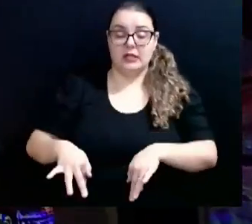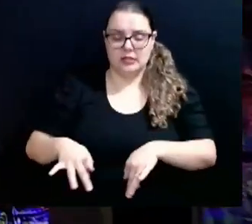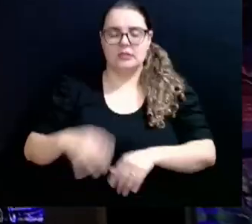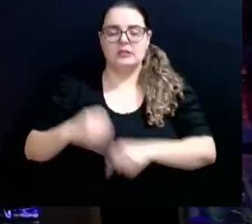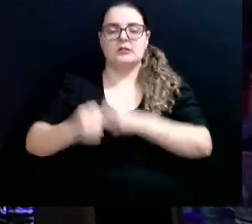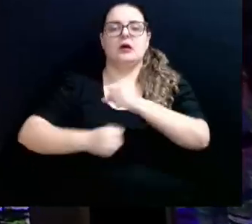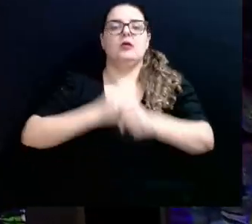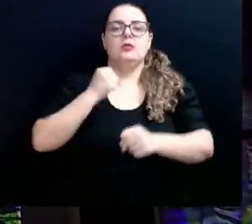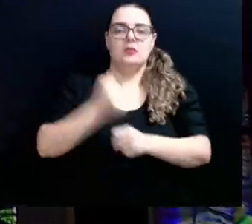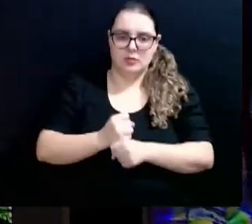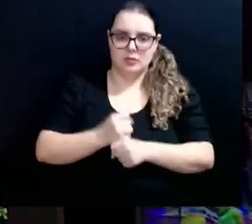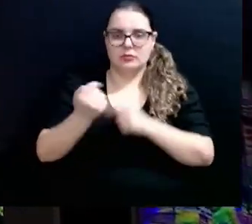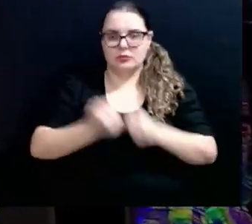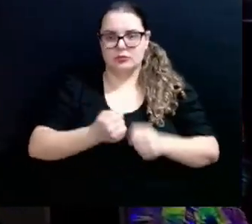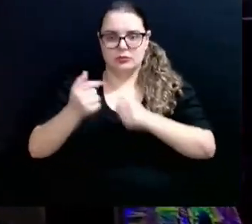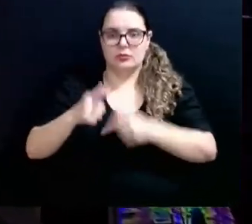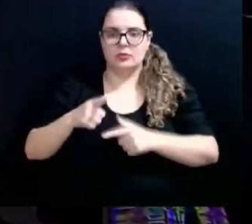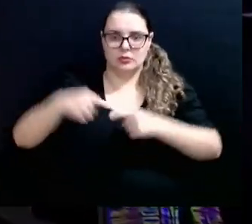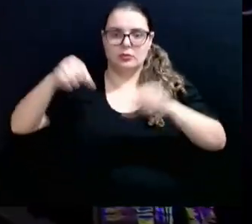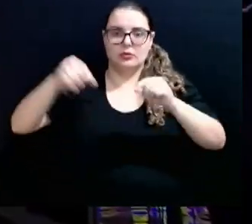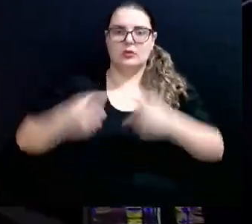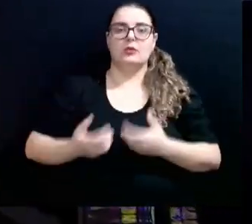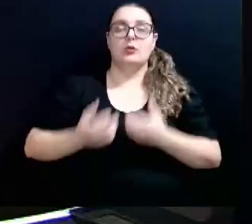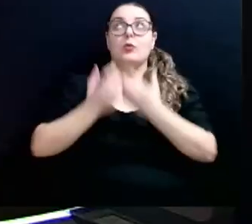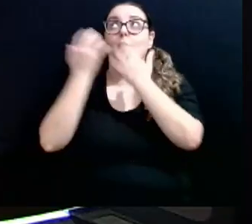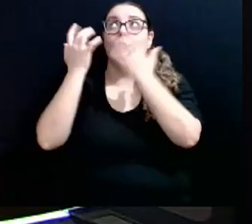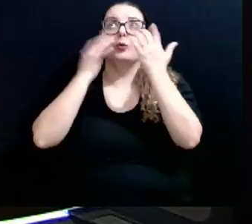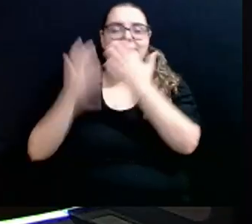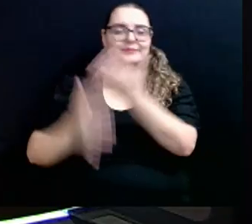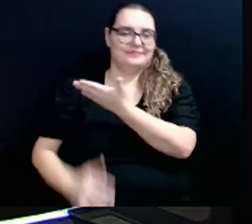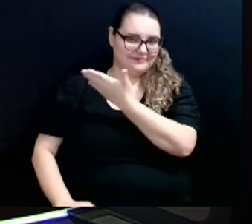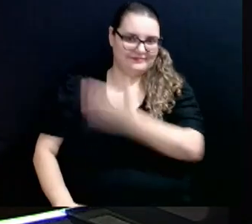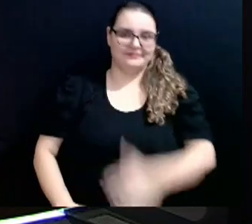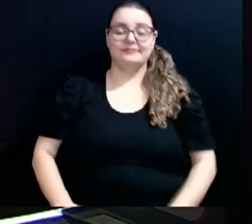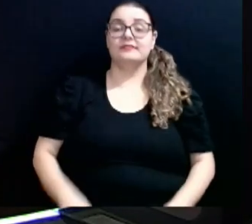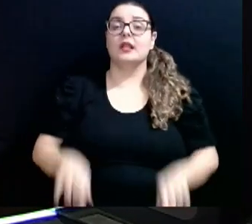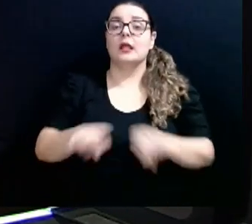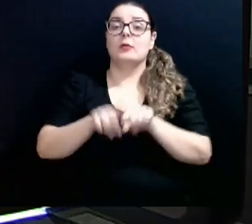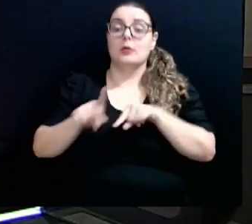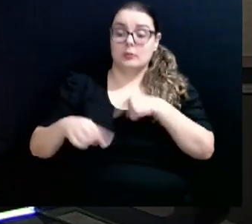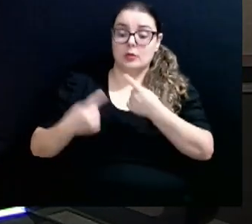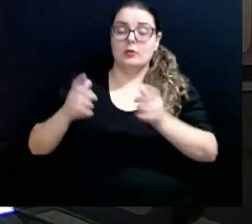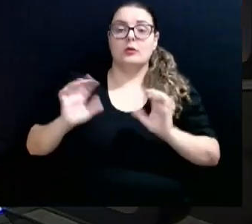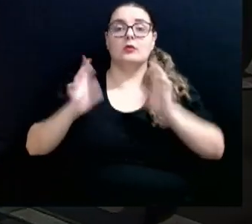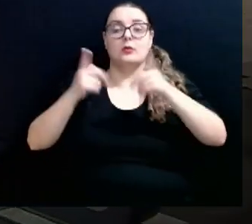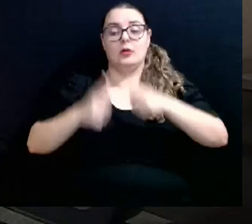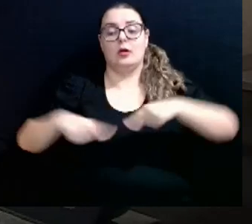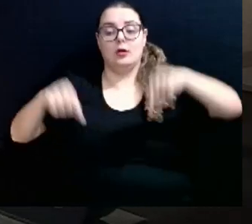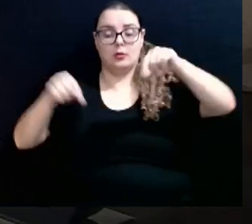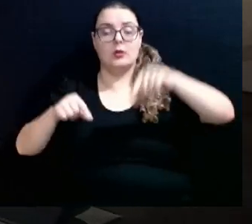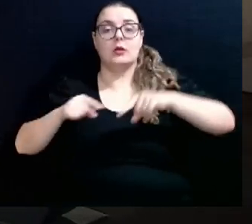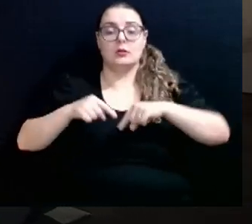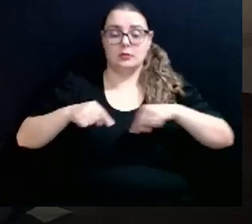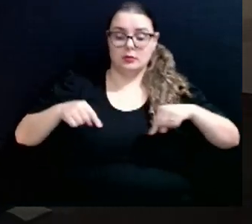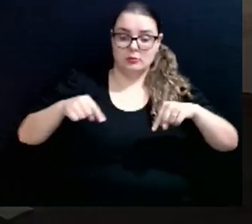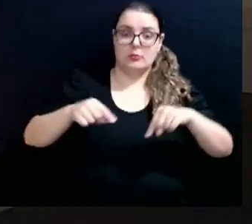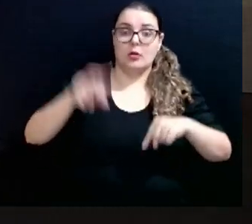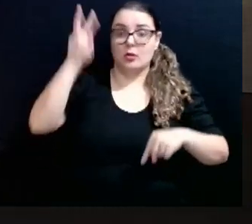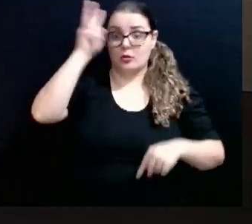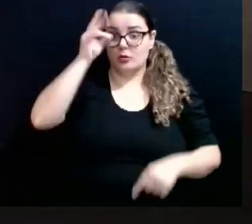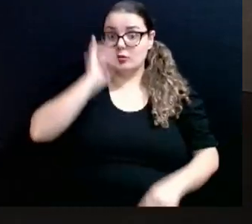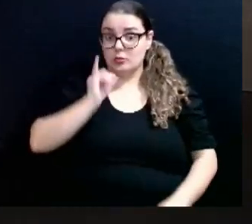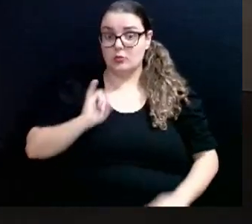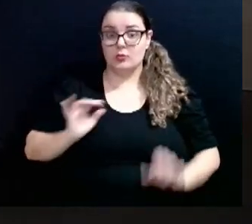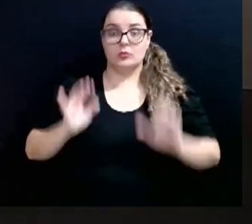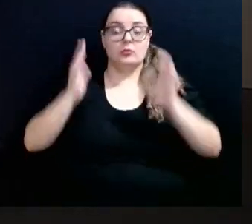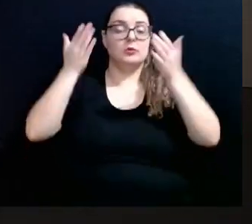sala de espelhos, cheia de lanternas coloridas. A gente parte para o Festival da Lua, que é uma sala que conta sobre esse festival, que é